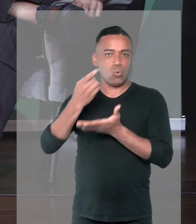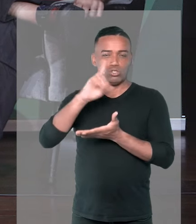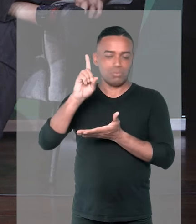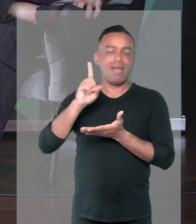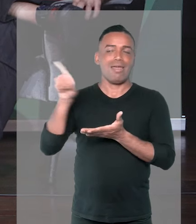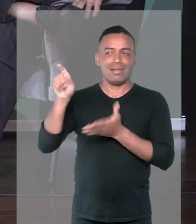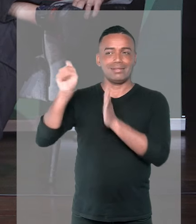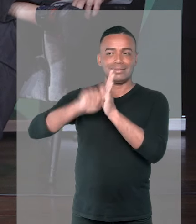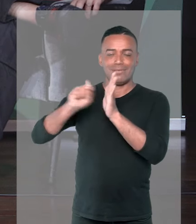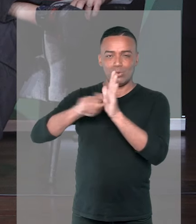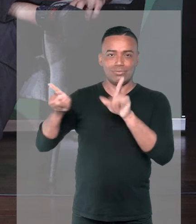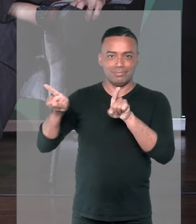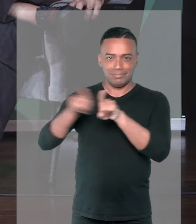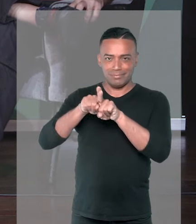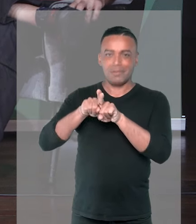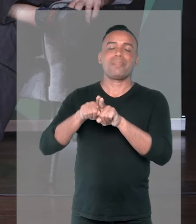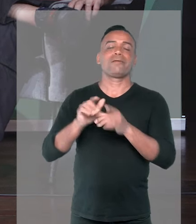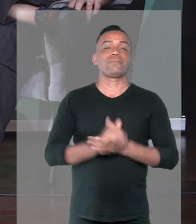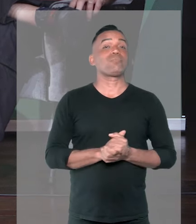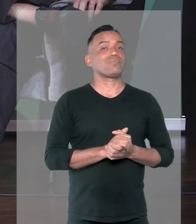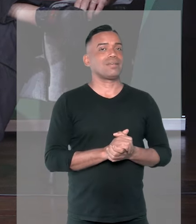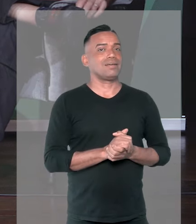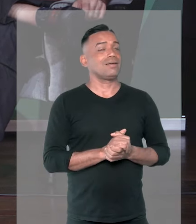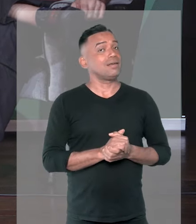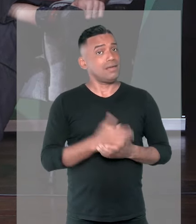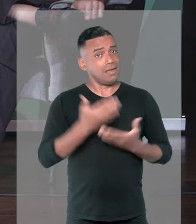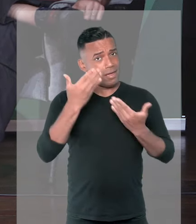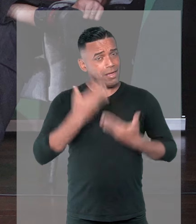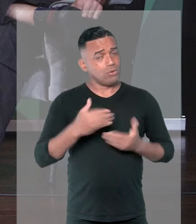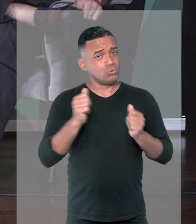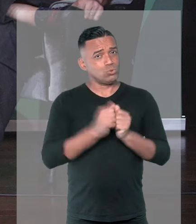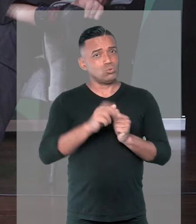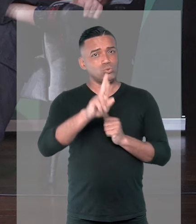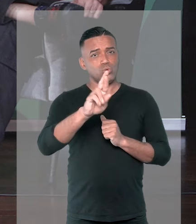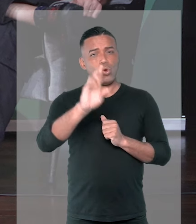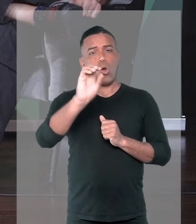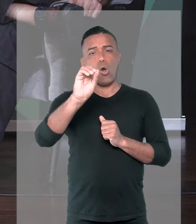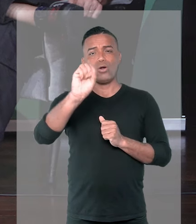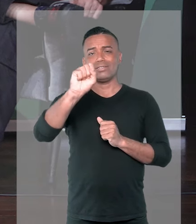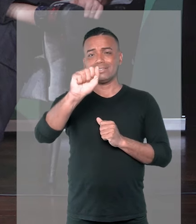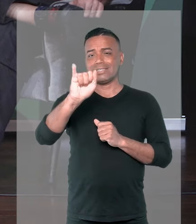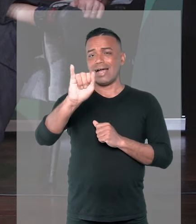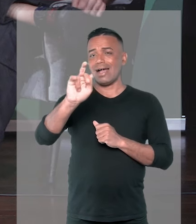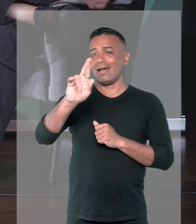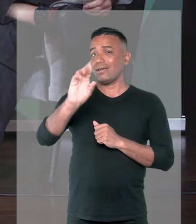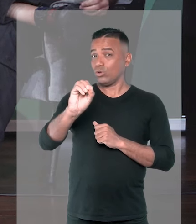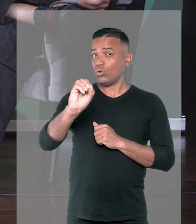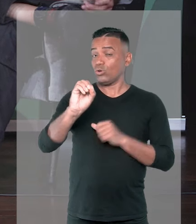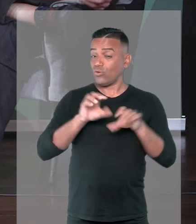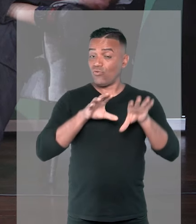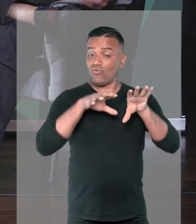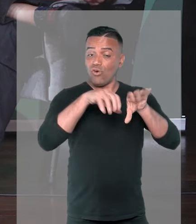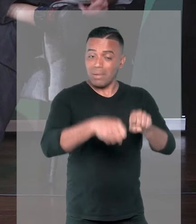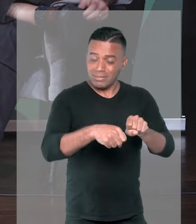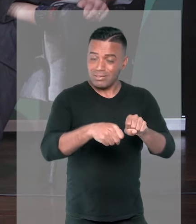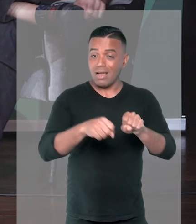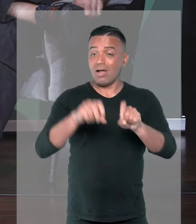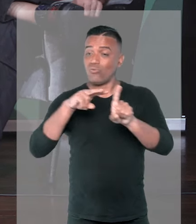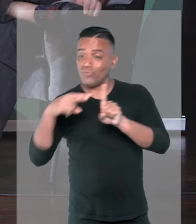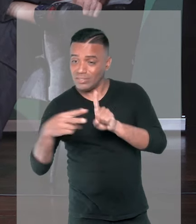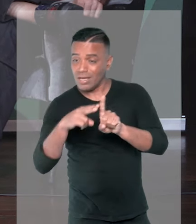Futuro a gente a eu e Rosário temos formações e visões e experiências